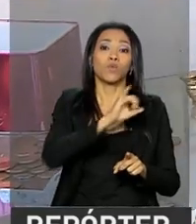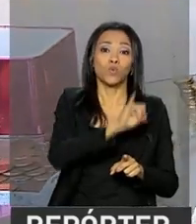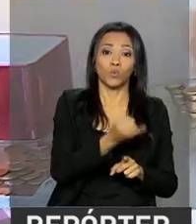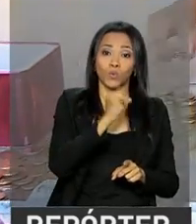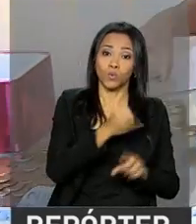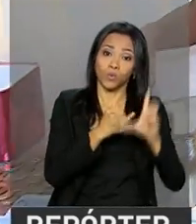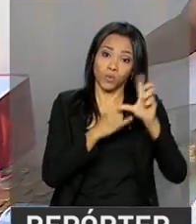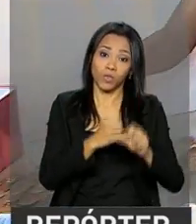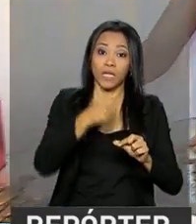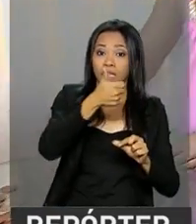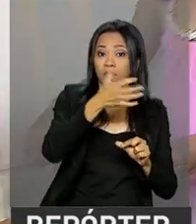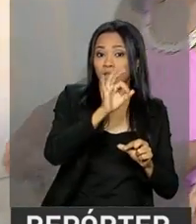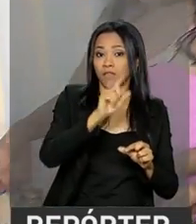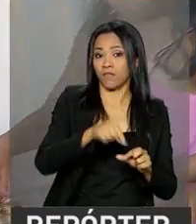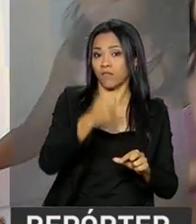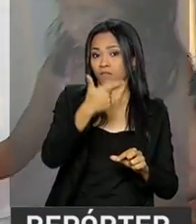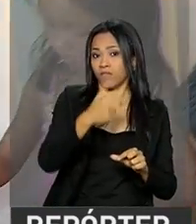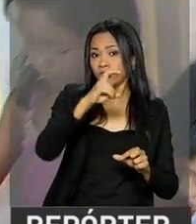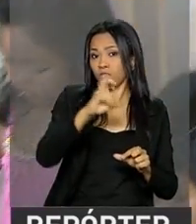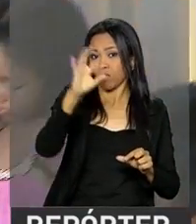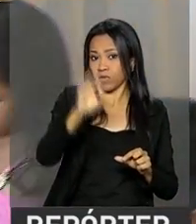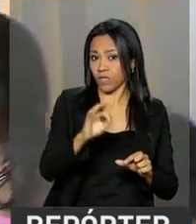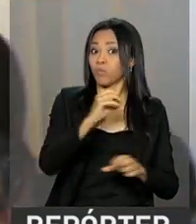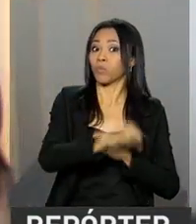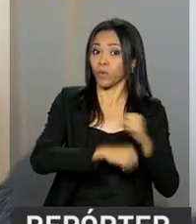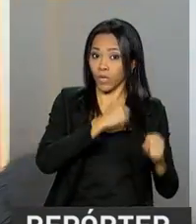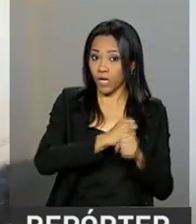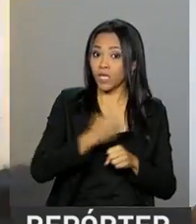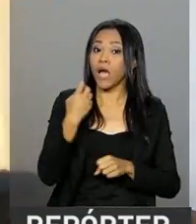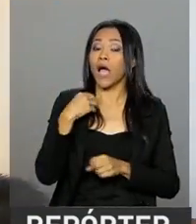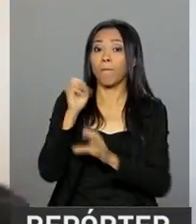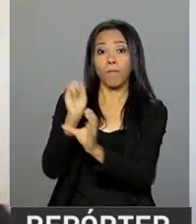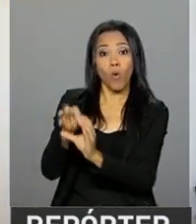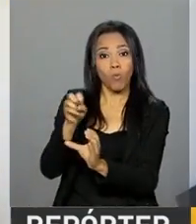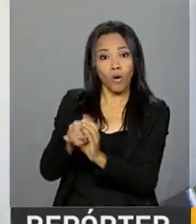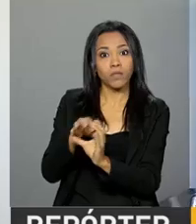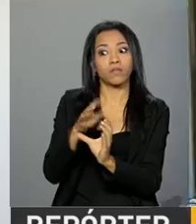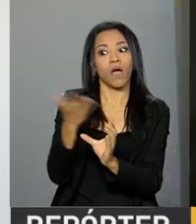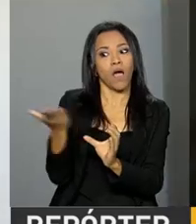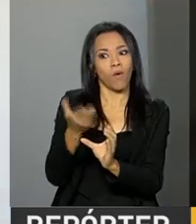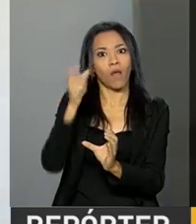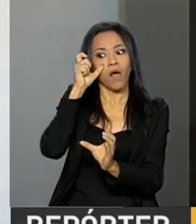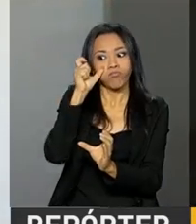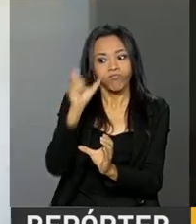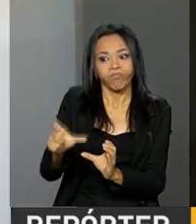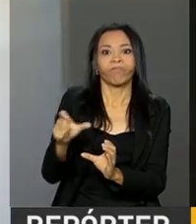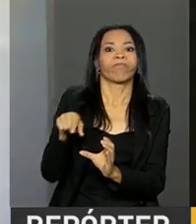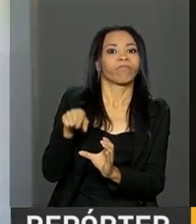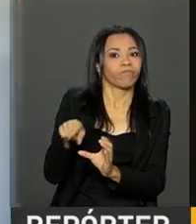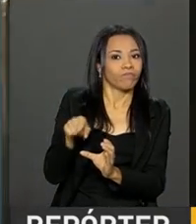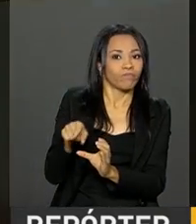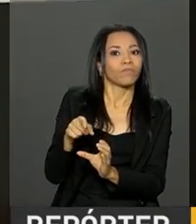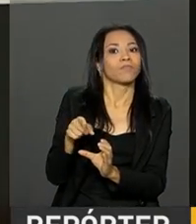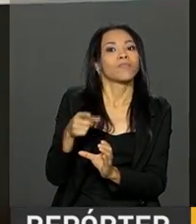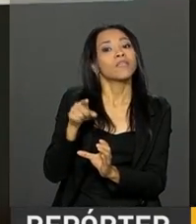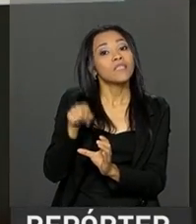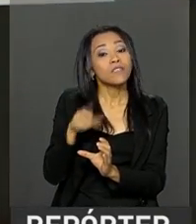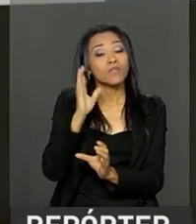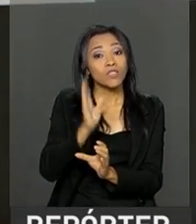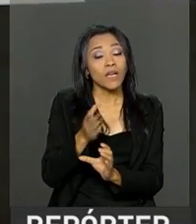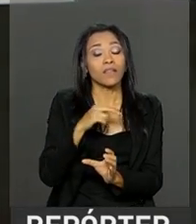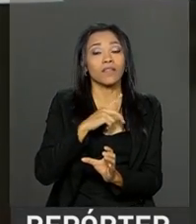10,25 por cento ao ano a poupança ficou mais atrativa em relação a outras aplicações e isso já se reflete